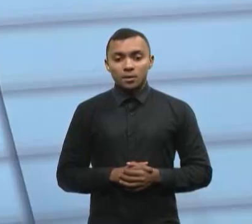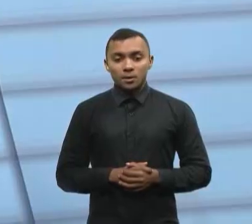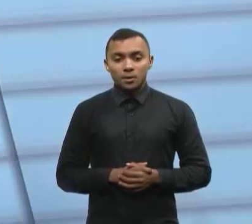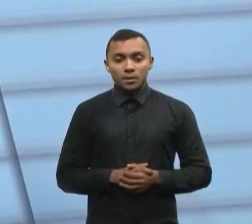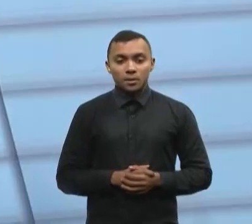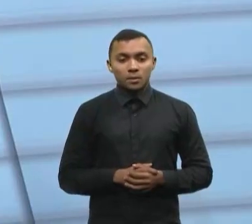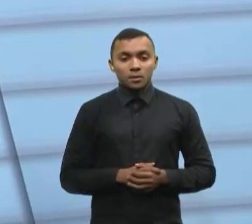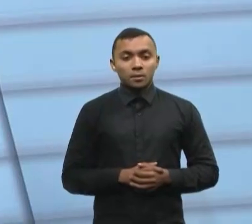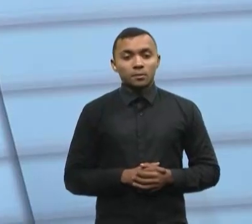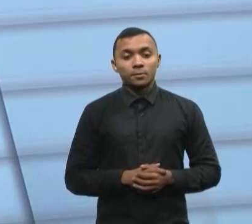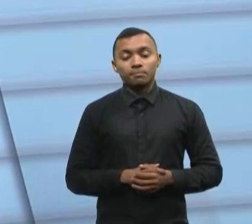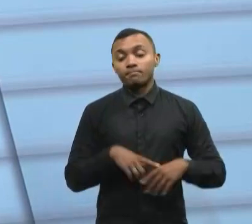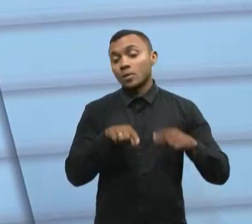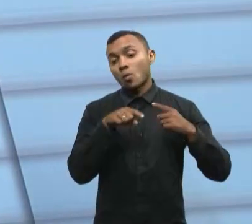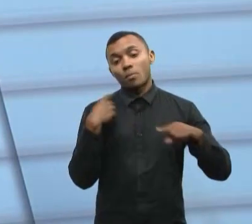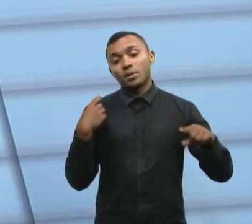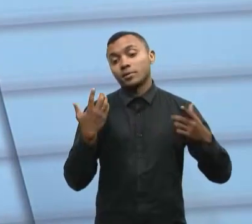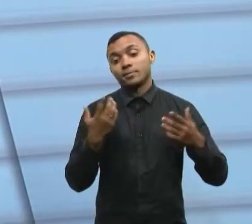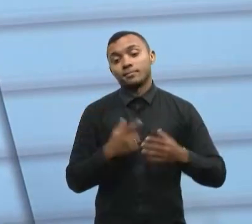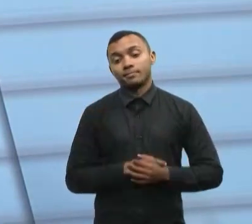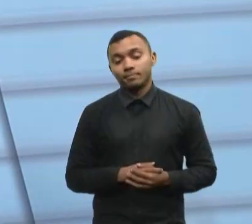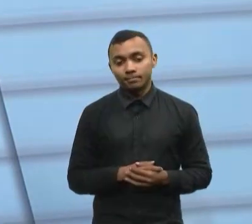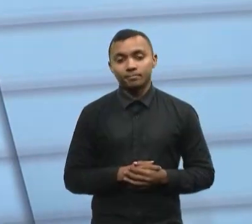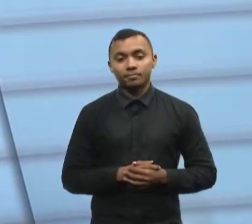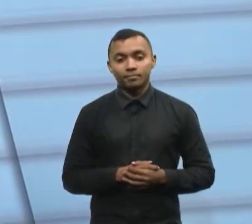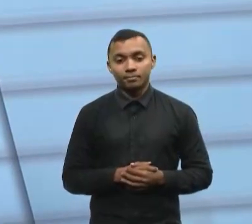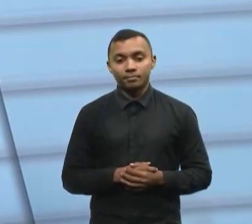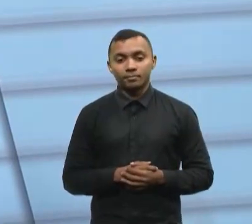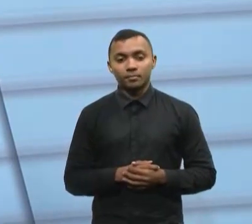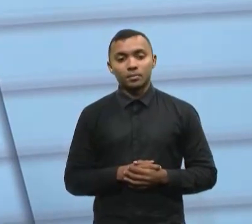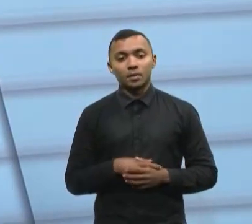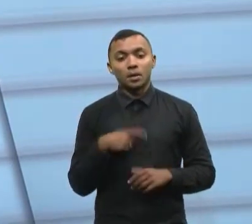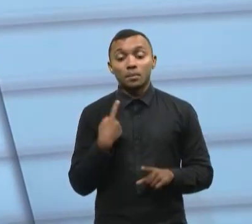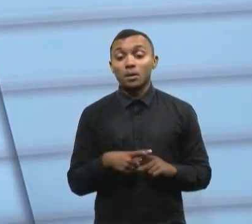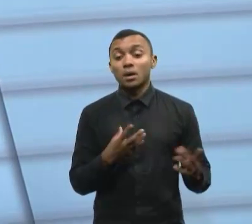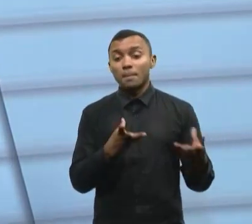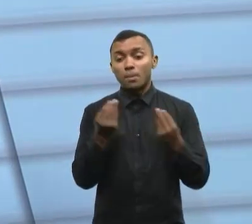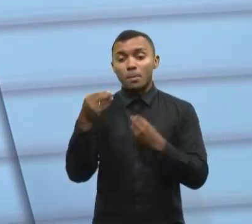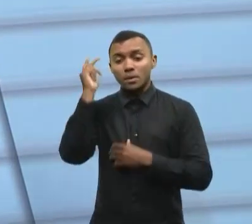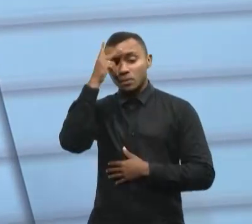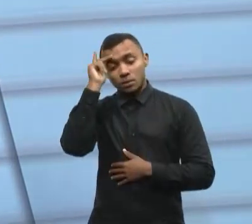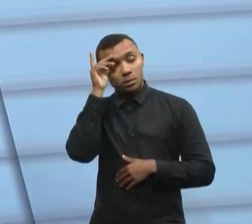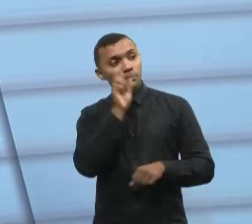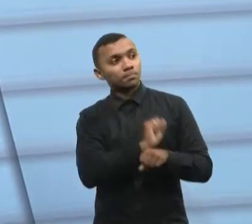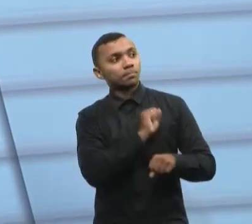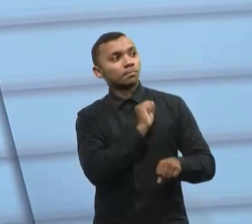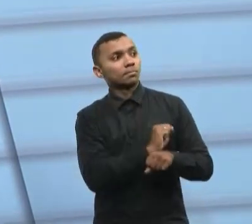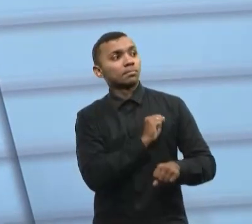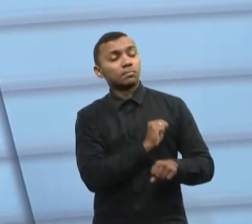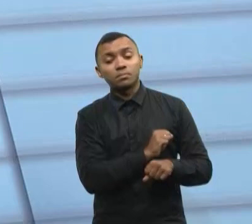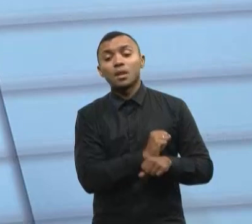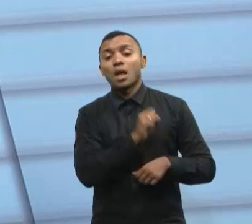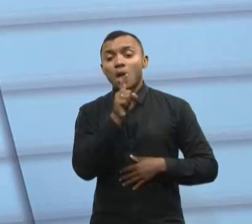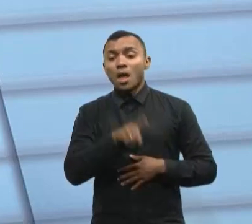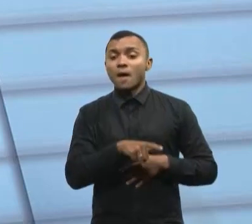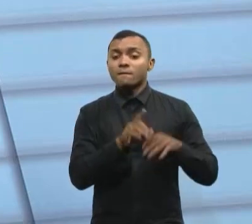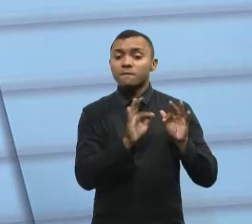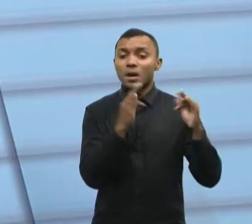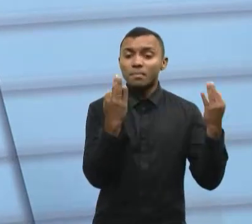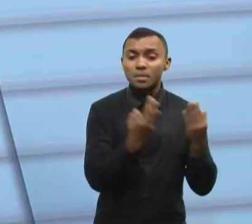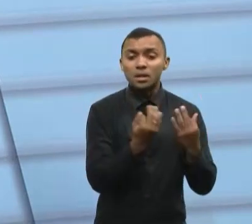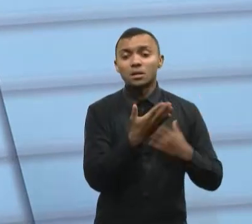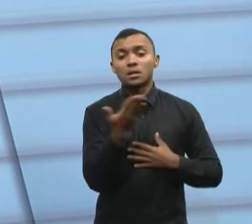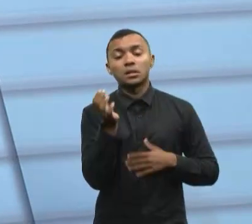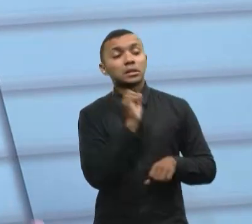E a conta não bate, né? A conta não bate. Porque o número de pacientes esperando, são famílias esperando. Famílias.